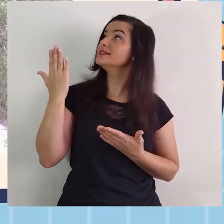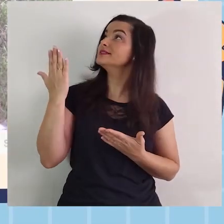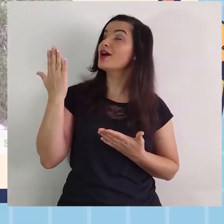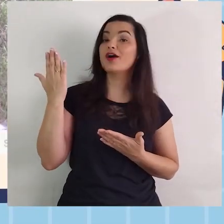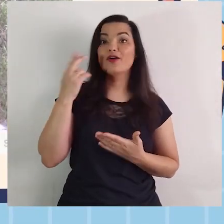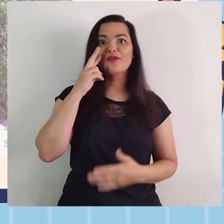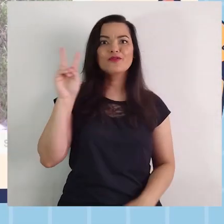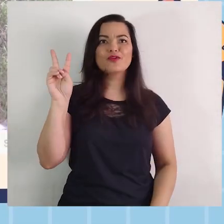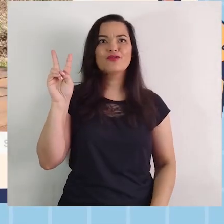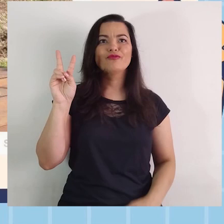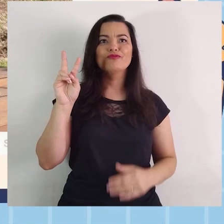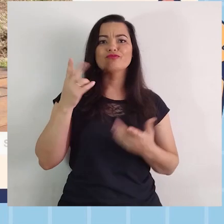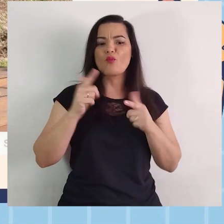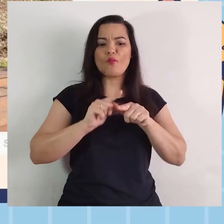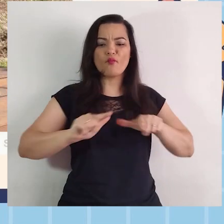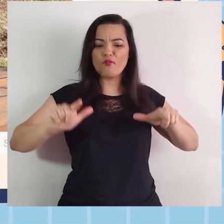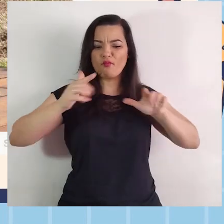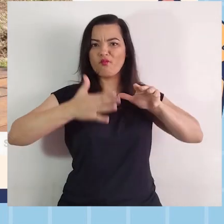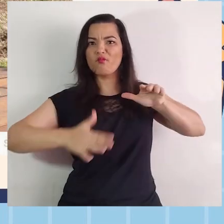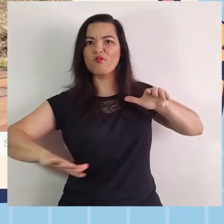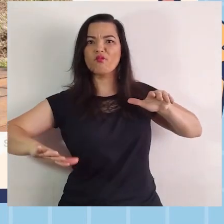espaço antes. Era um barranco.